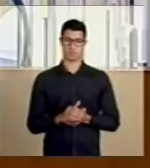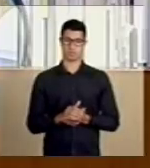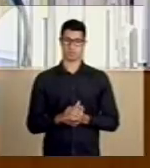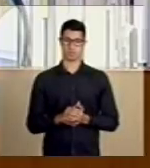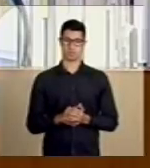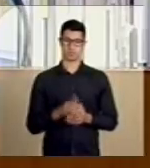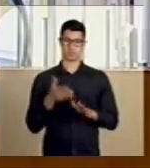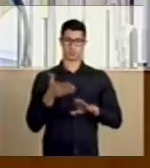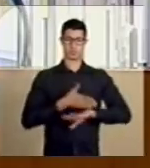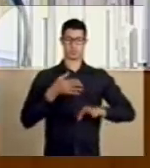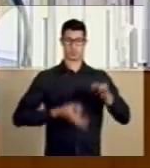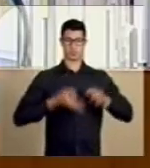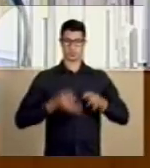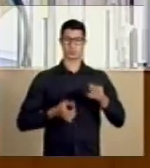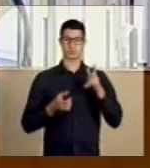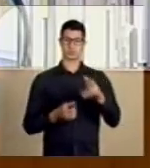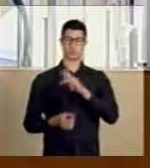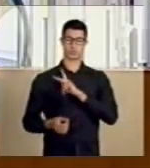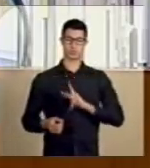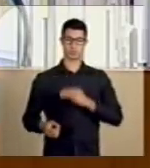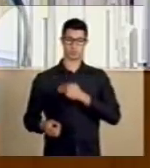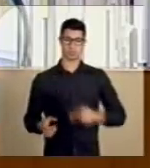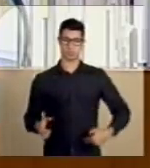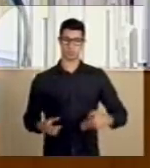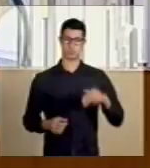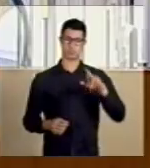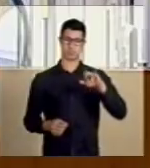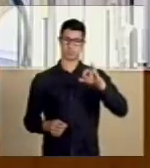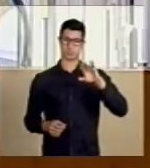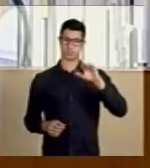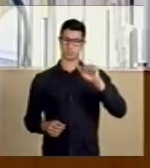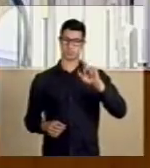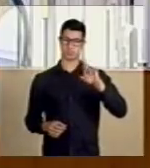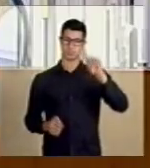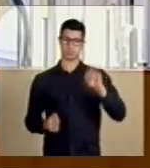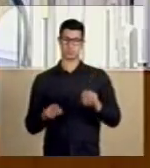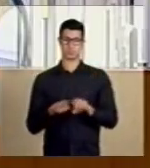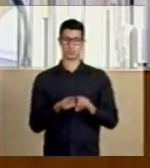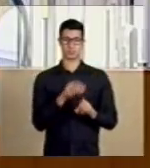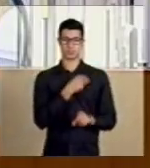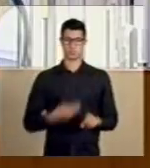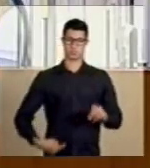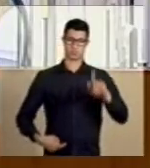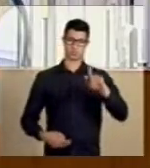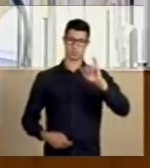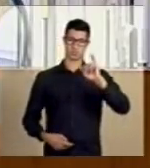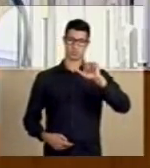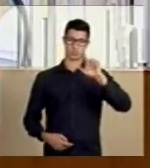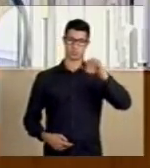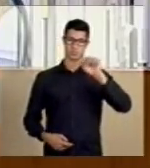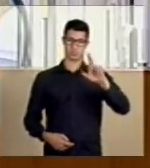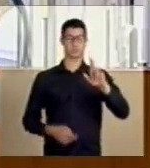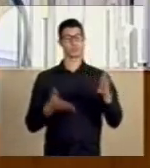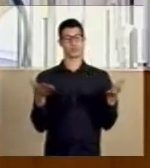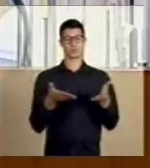a intervenção judicial, tal como o ministro Ricardo Lewandowski e também o ministro Gilmar Mendes.